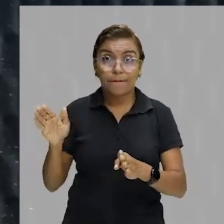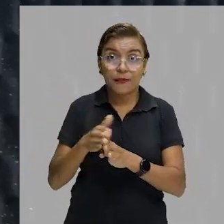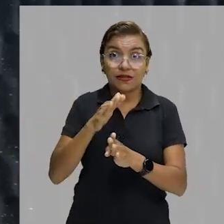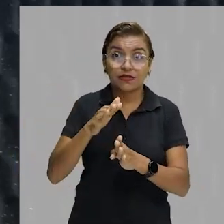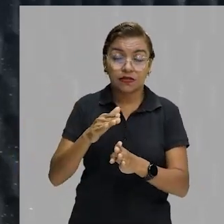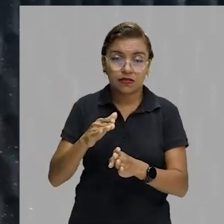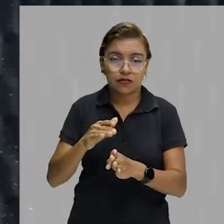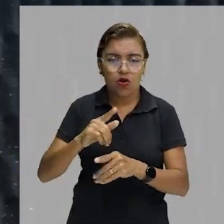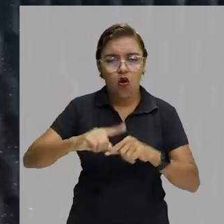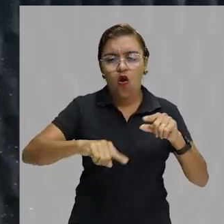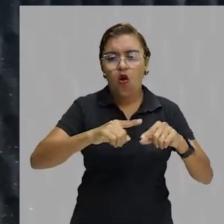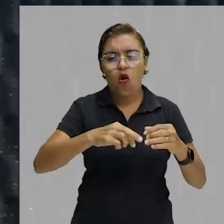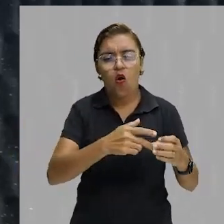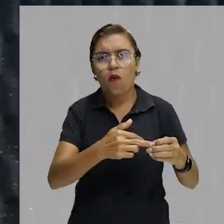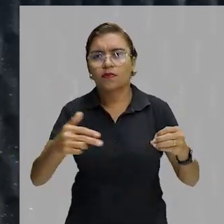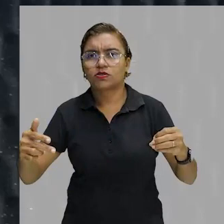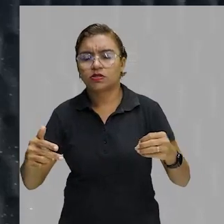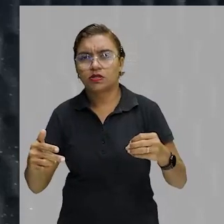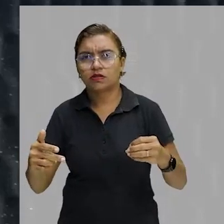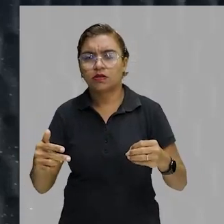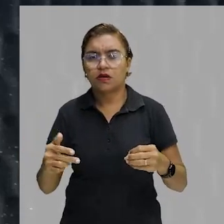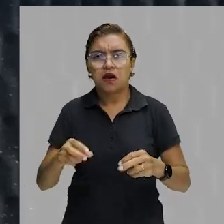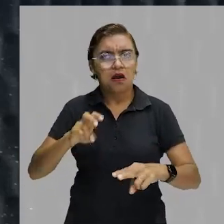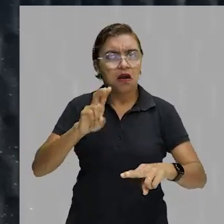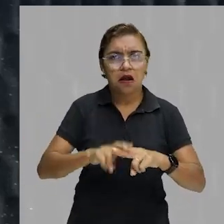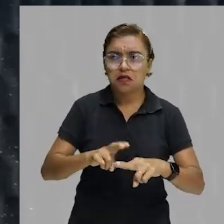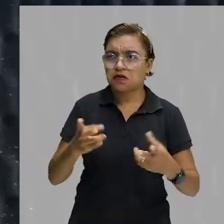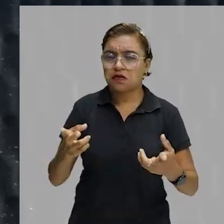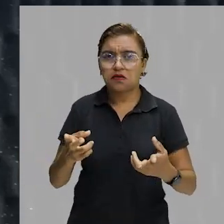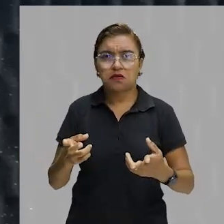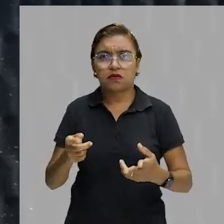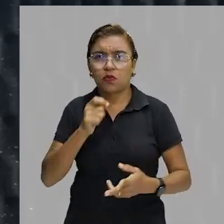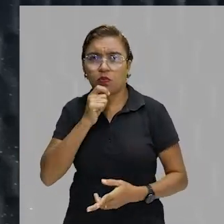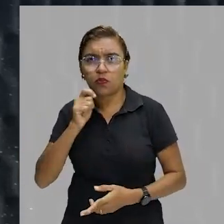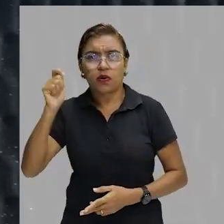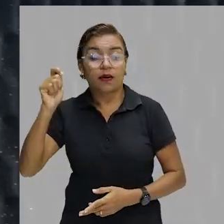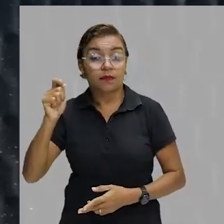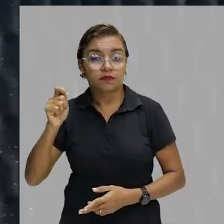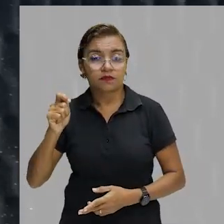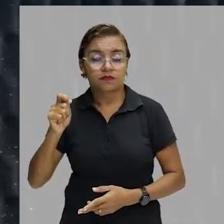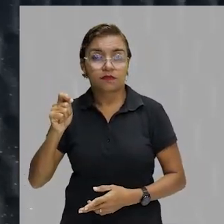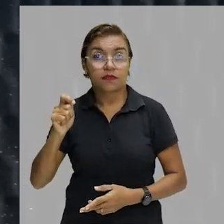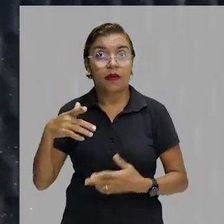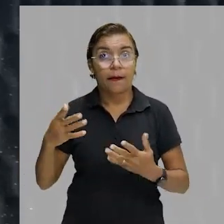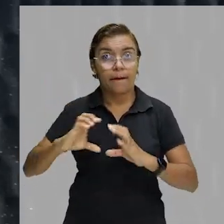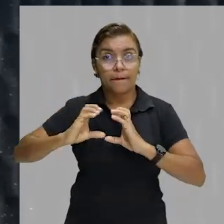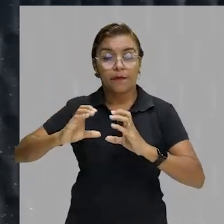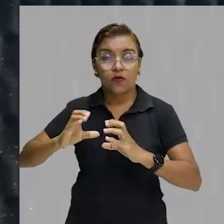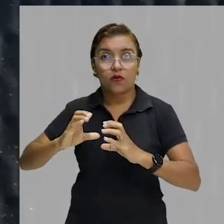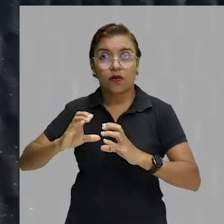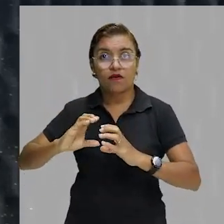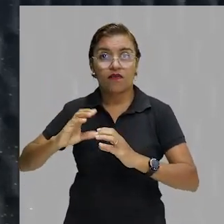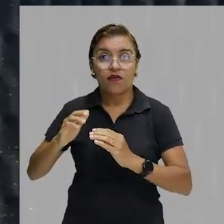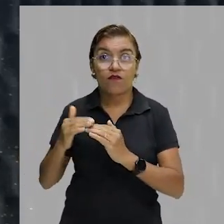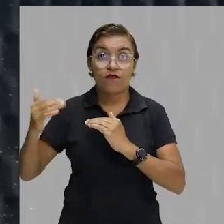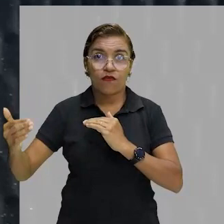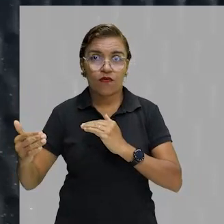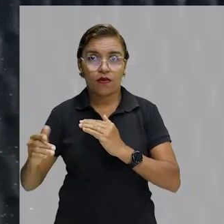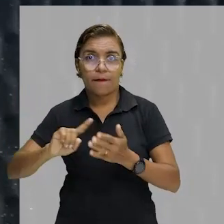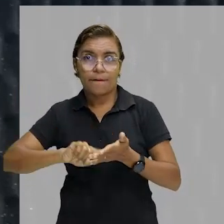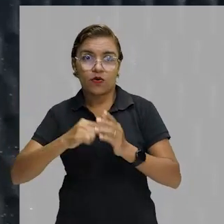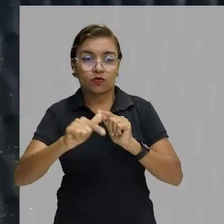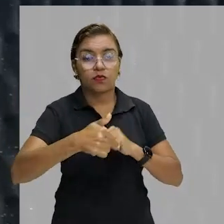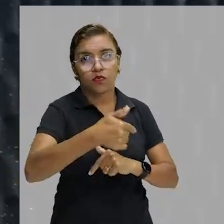outro objeto, no ar, na cadeira dele lá, alguma coisa, essa bola é considerada fora, ponto para o